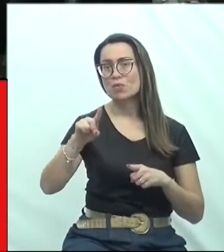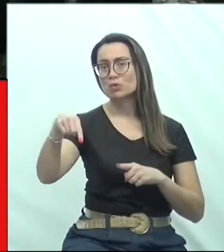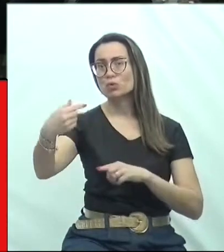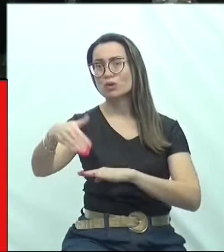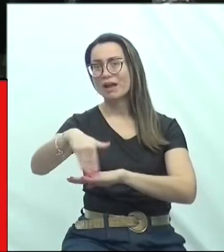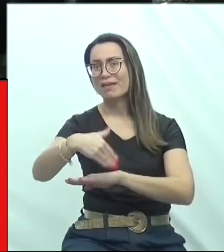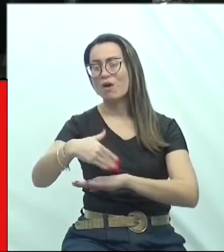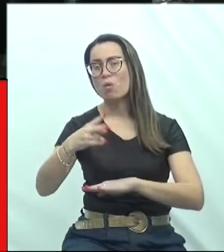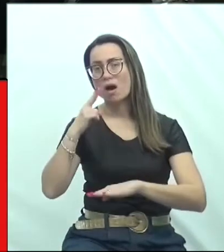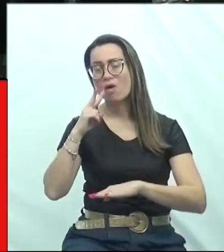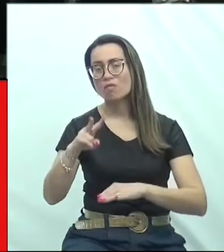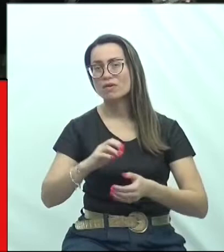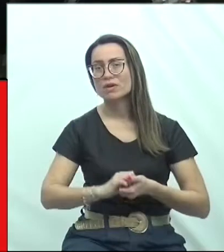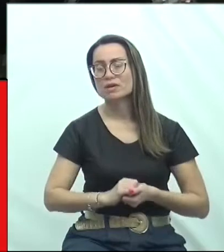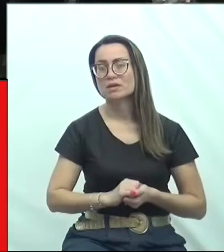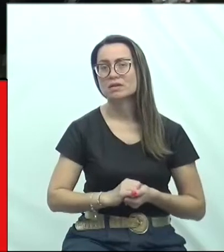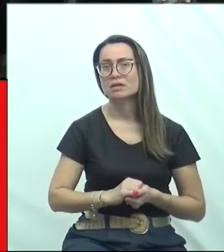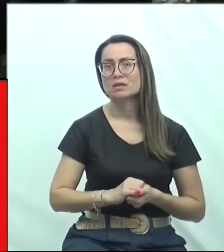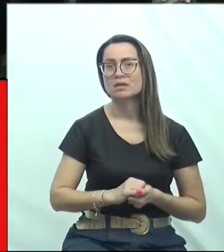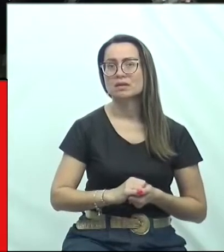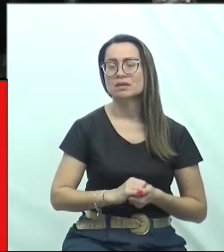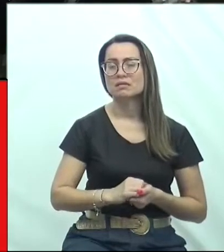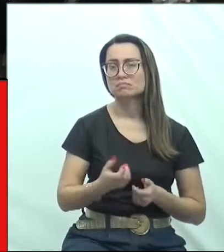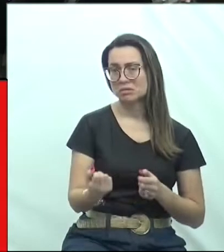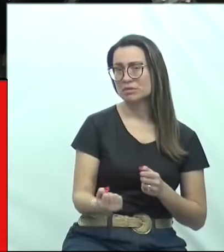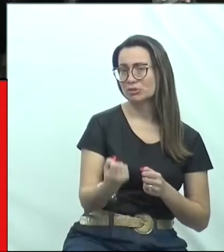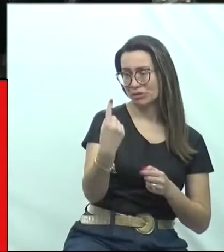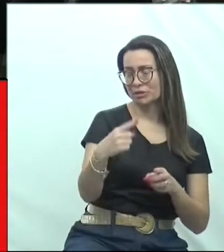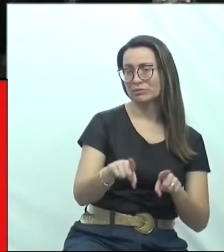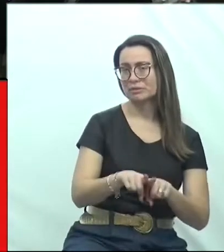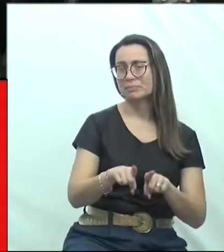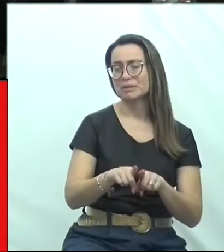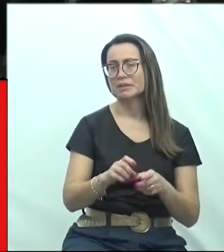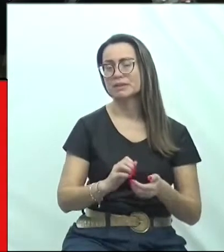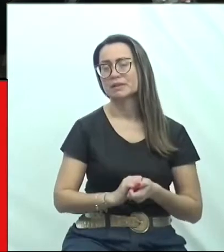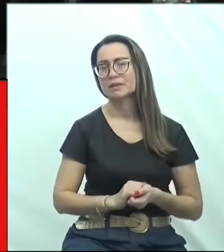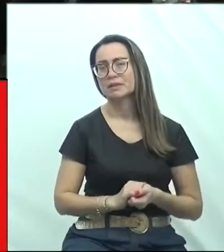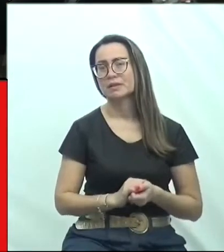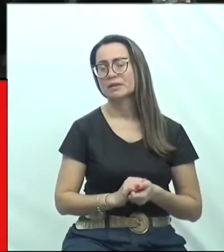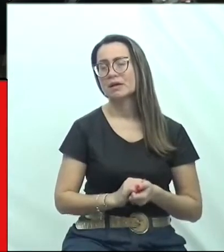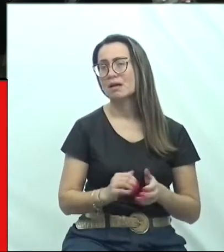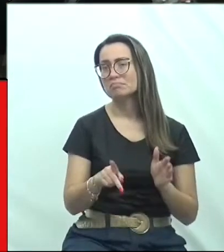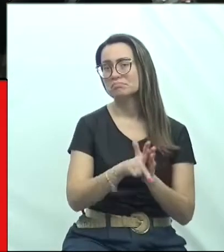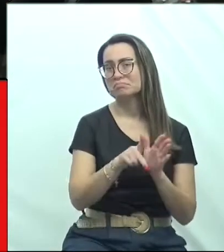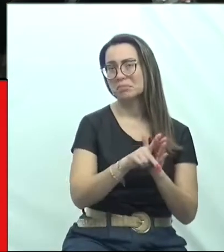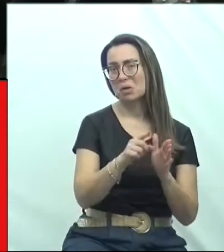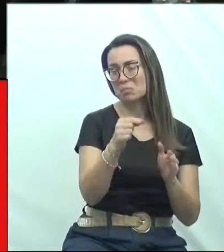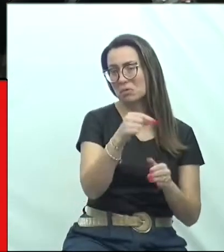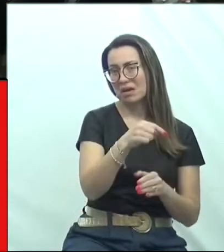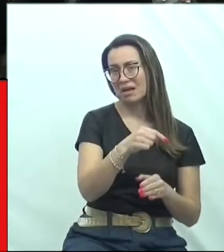né? Isso me causa estranheza só daquela... Me chamou atenção por isso. Daquela, então, em específico, aquele ramal, né? E os dos outros